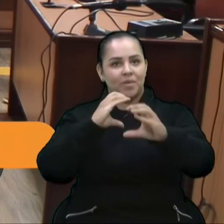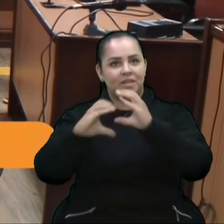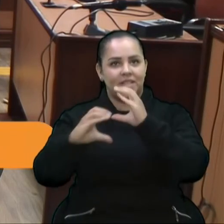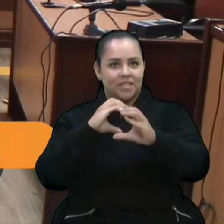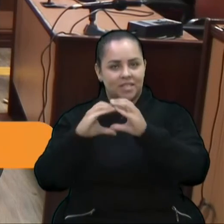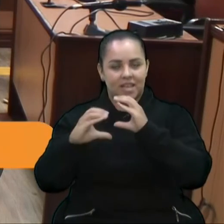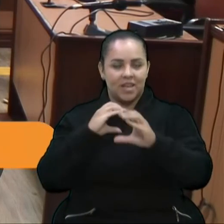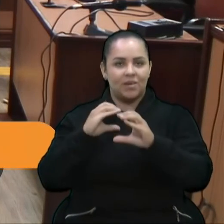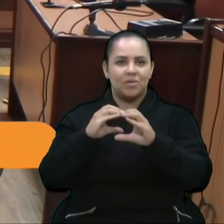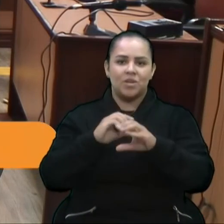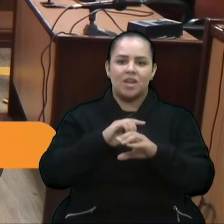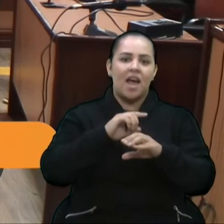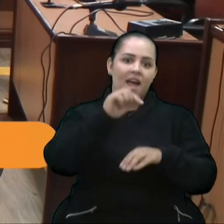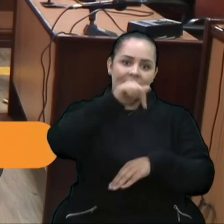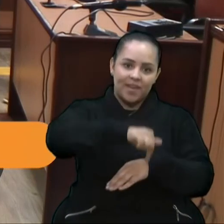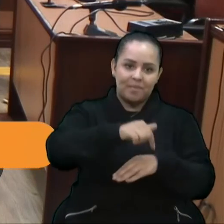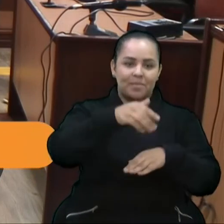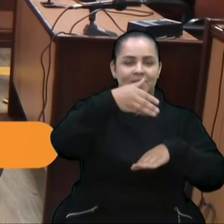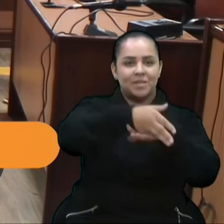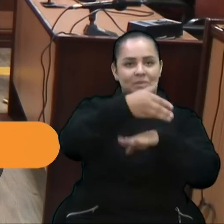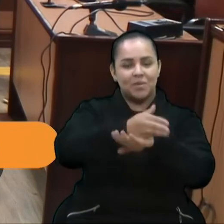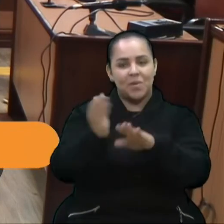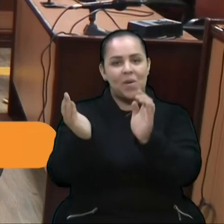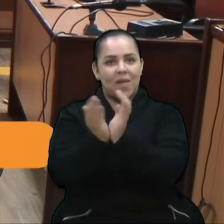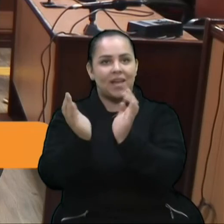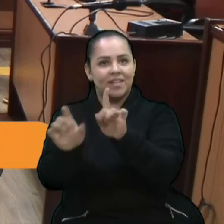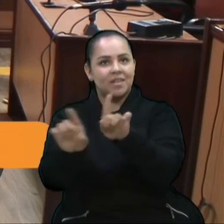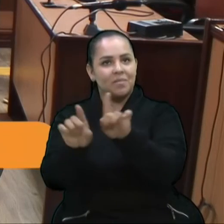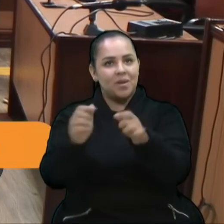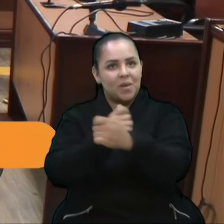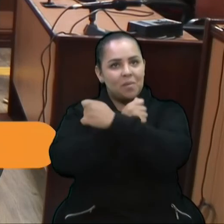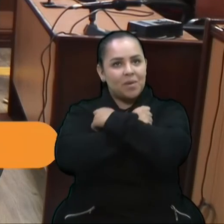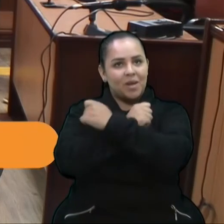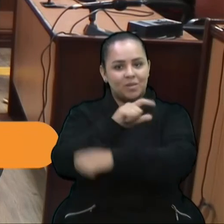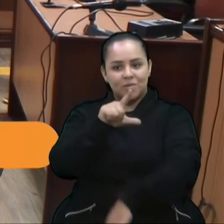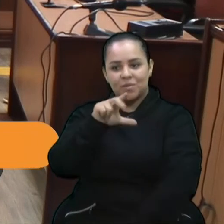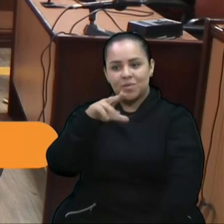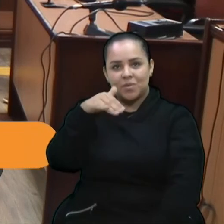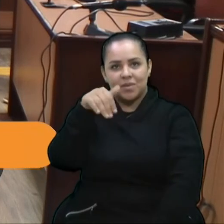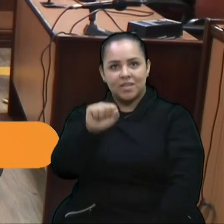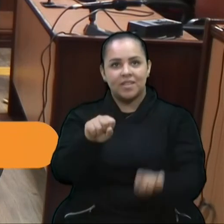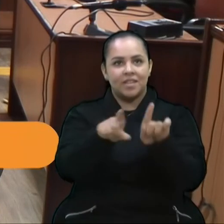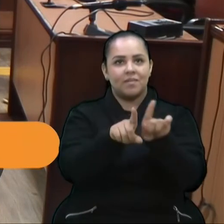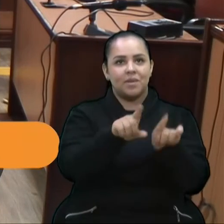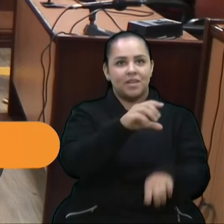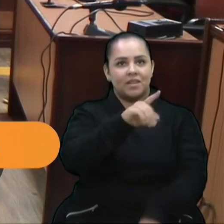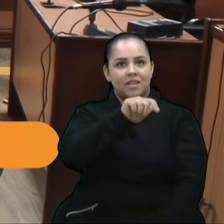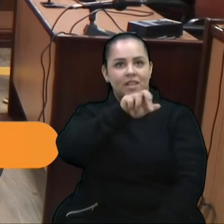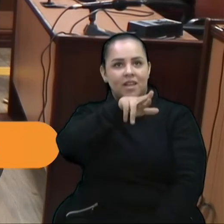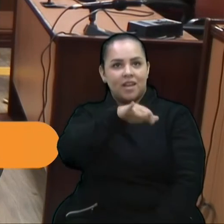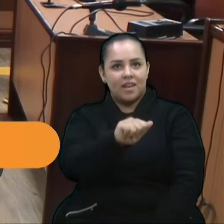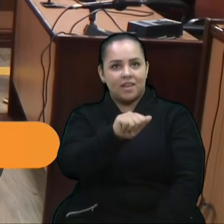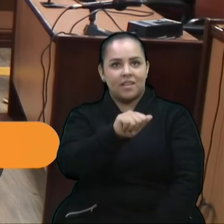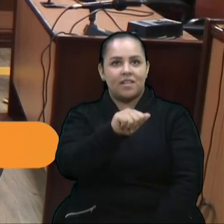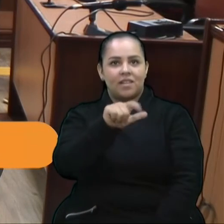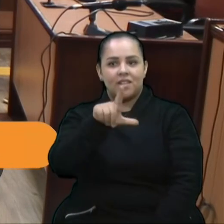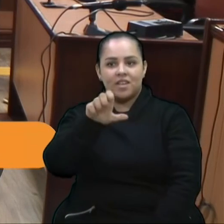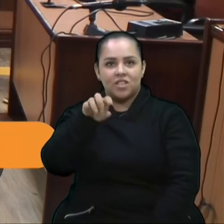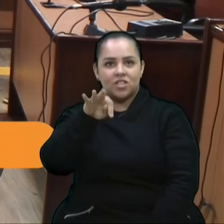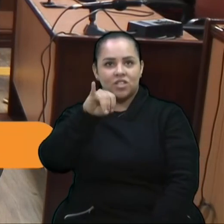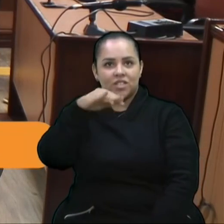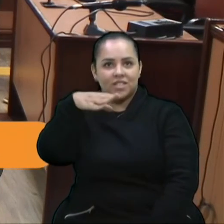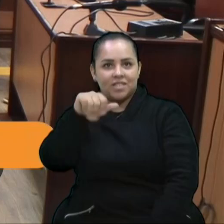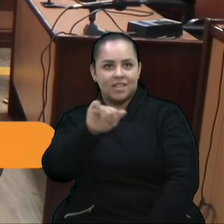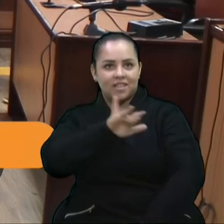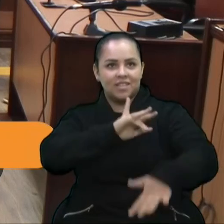estão, nós trazemos um abraço a Lucas Marques e Clara Santana, Letícia Krelin, que estiveram nas